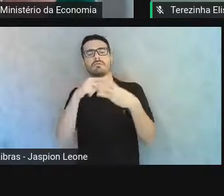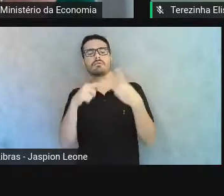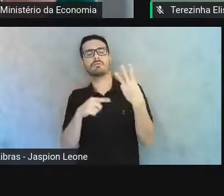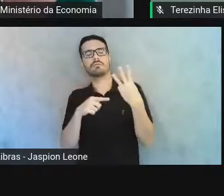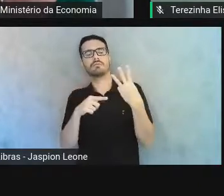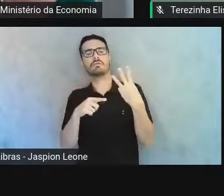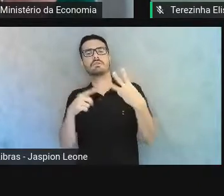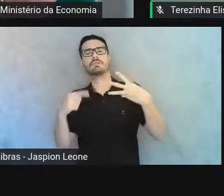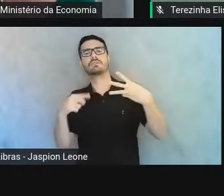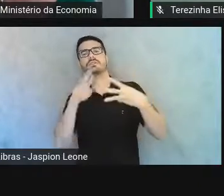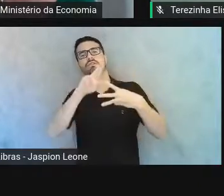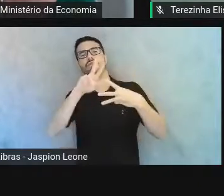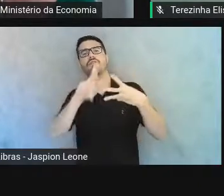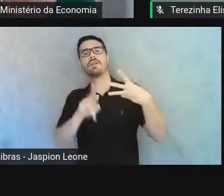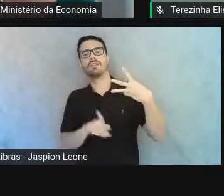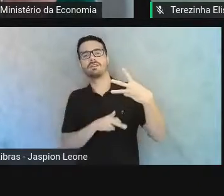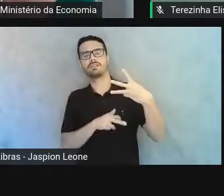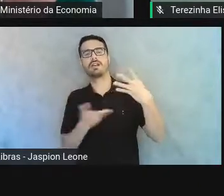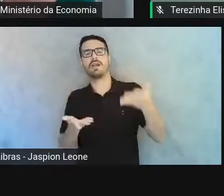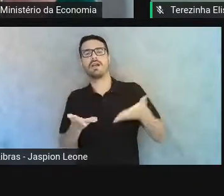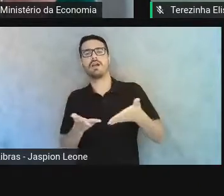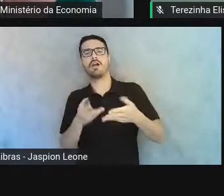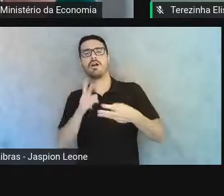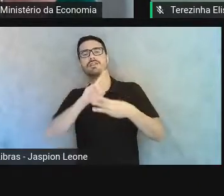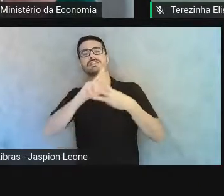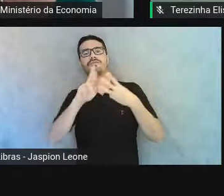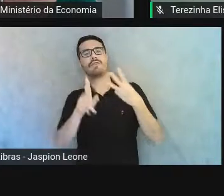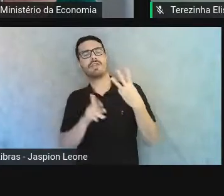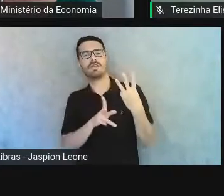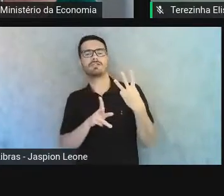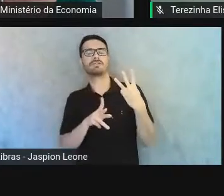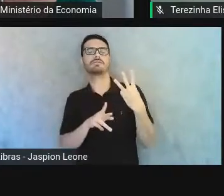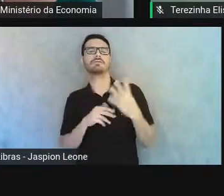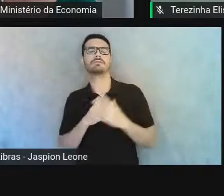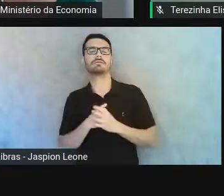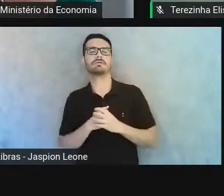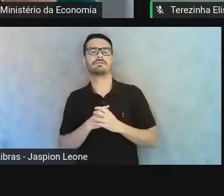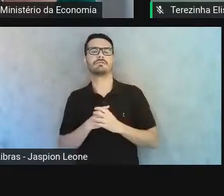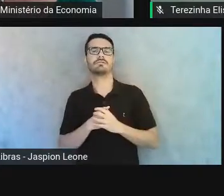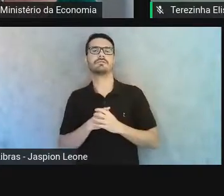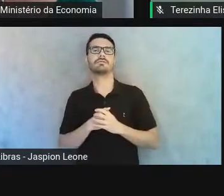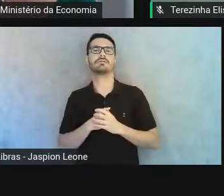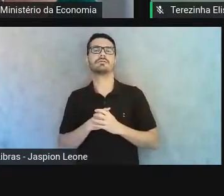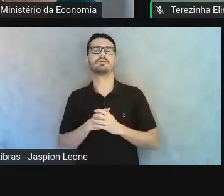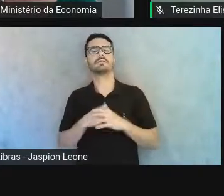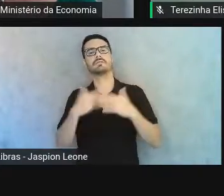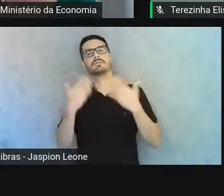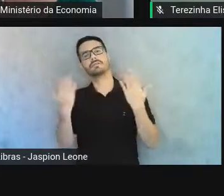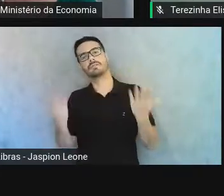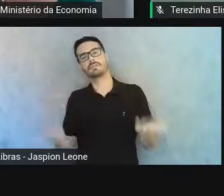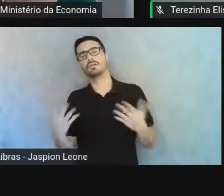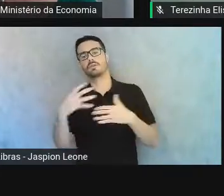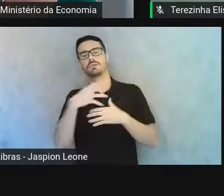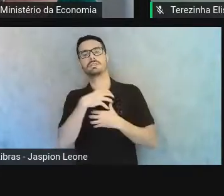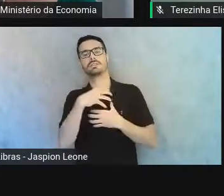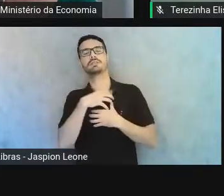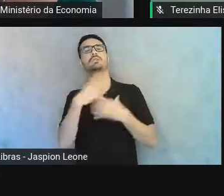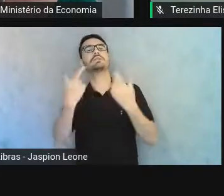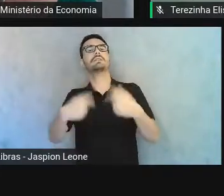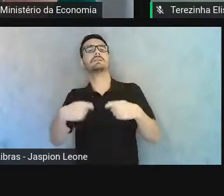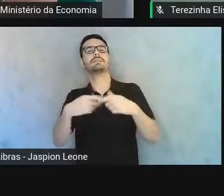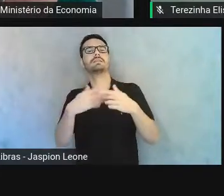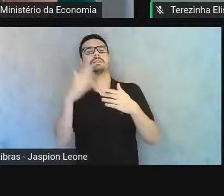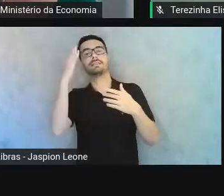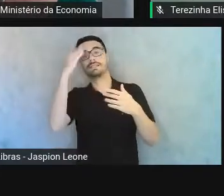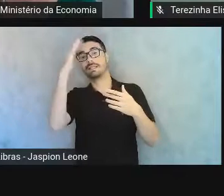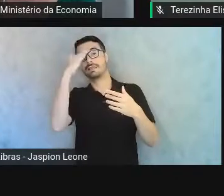que estão se revelando aí diferenciadas, né? E, Então, eu sinto essa necessidade de